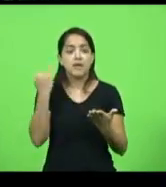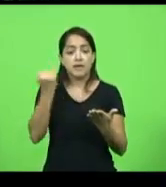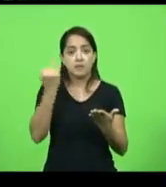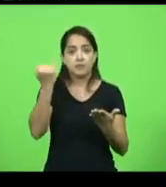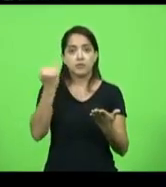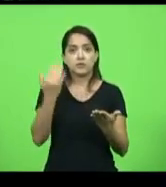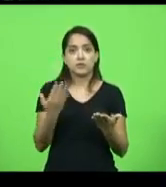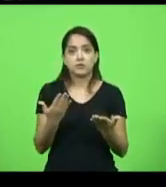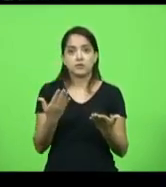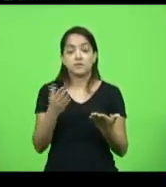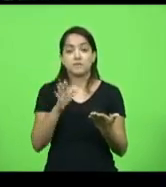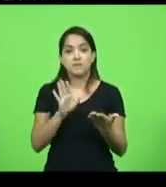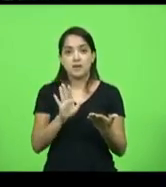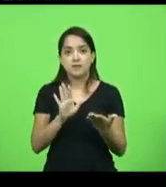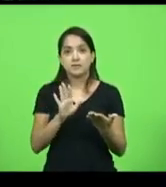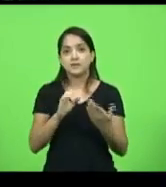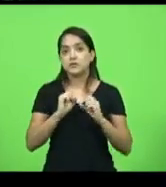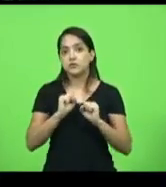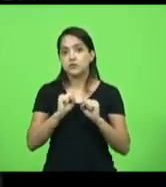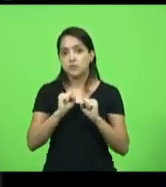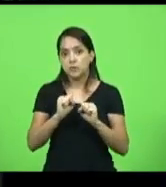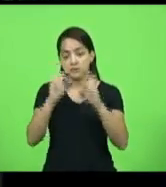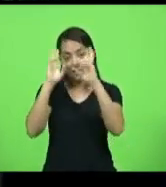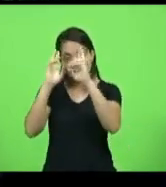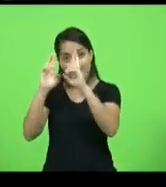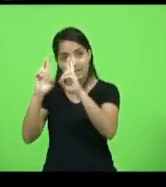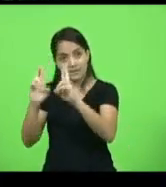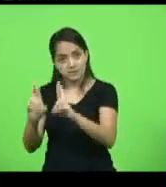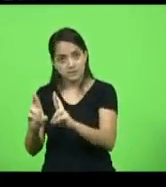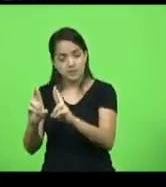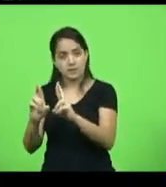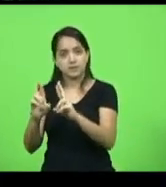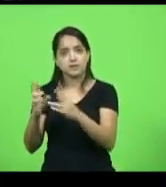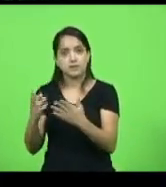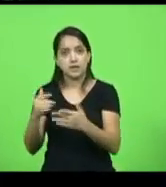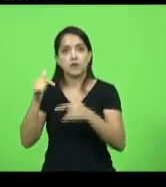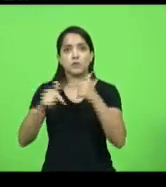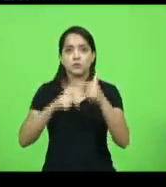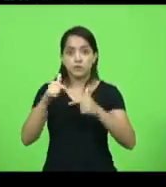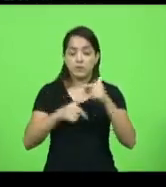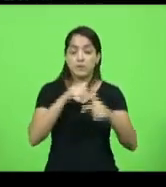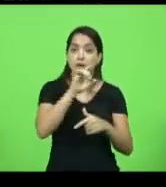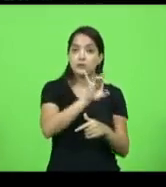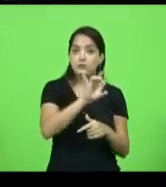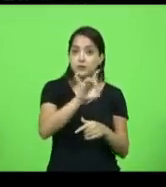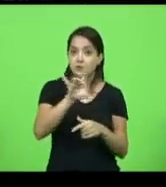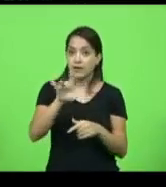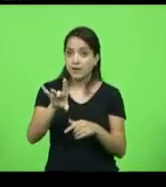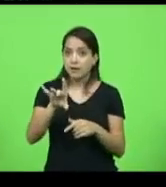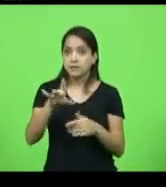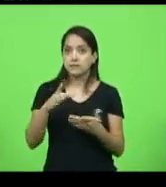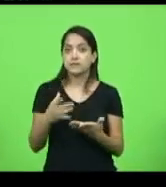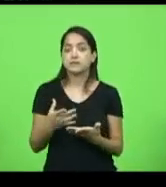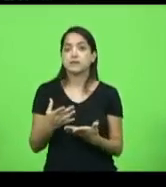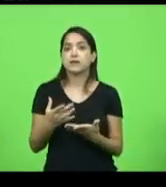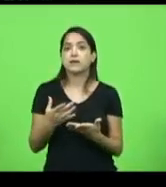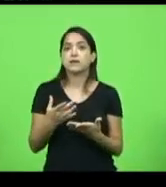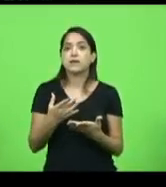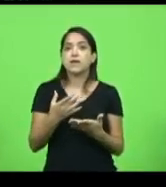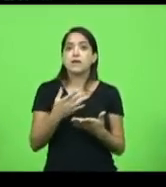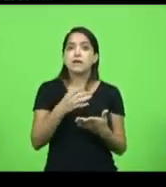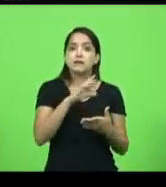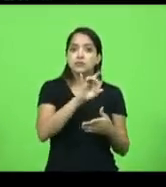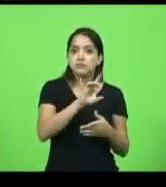importantes. Então, que nós possamos respeitar também aqui o trabalho de cada parlamentar, que dentro das suas